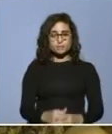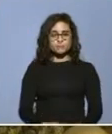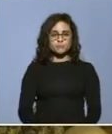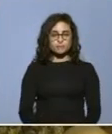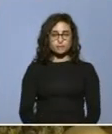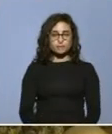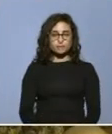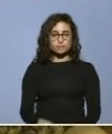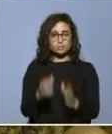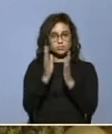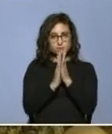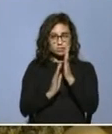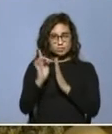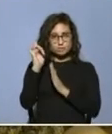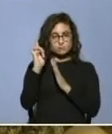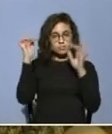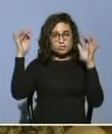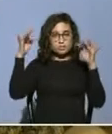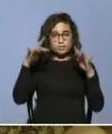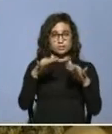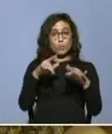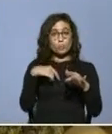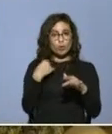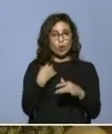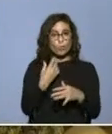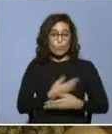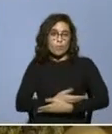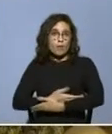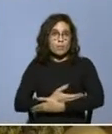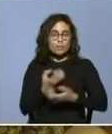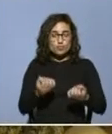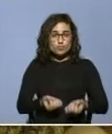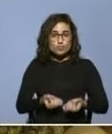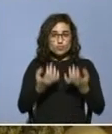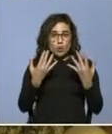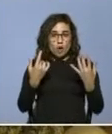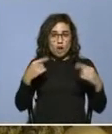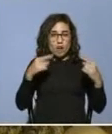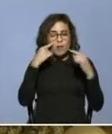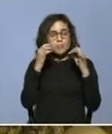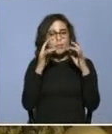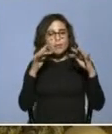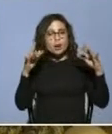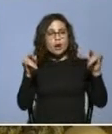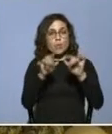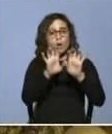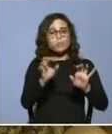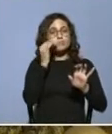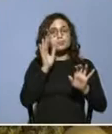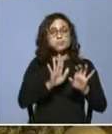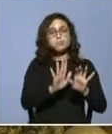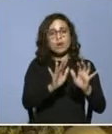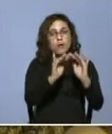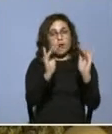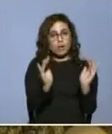A glória divina surgia daquele menino. Manifestava-se na pobreza do presépio, não